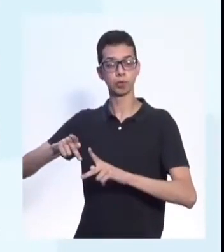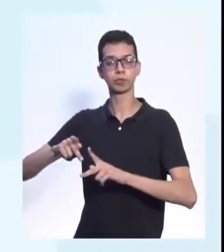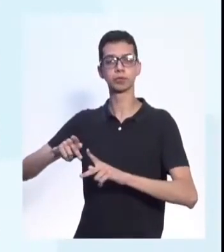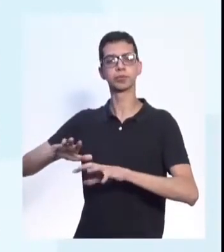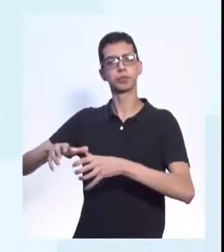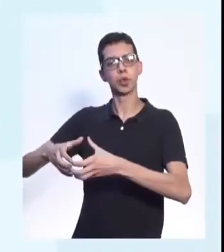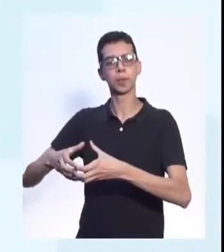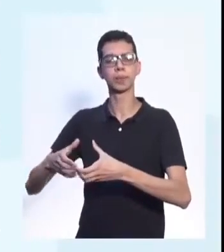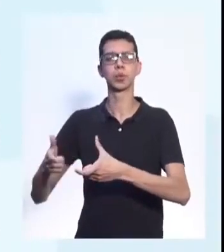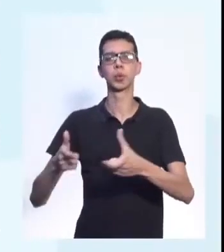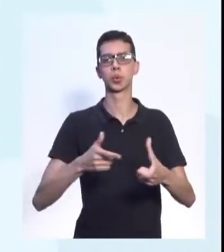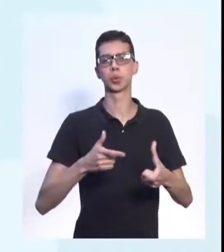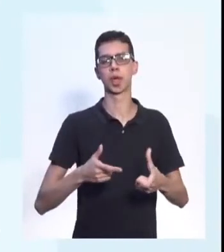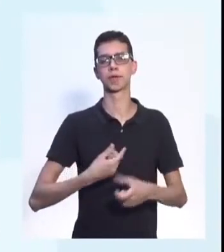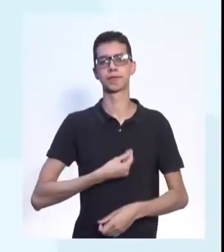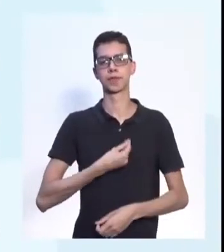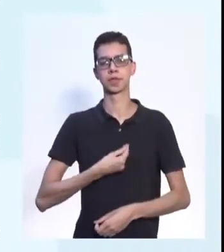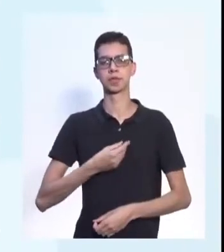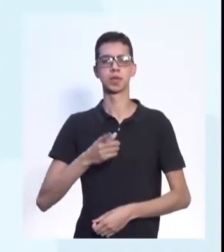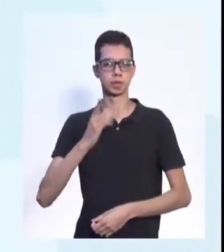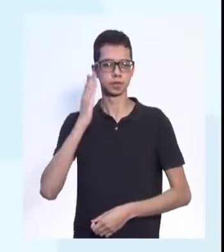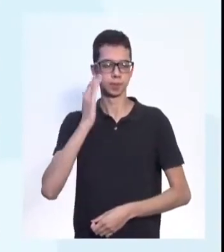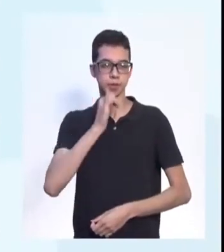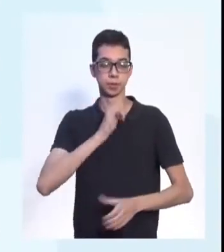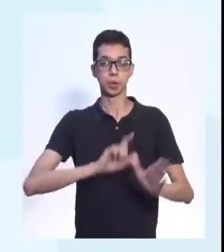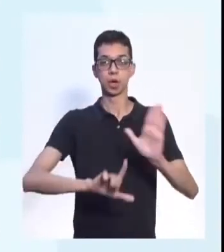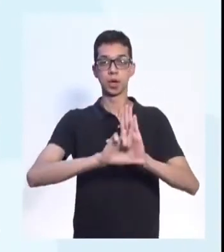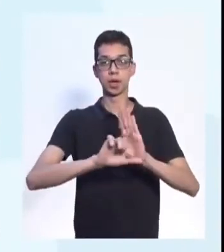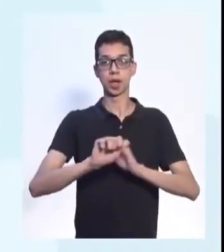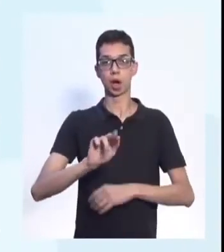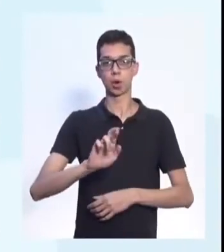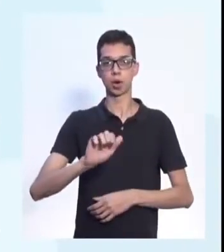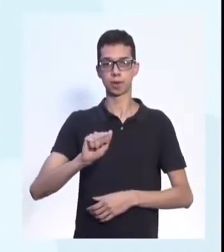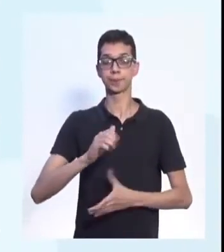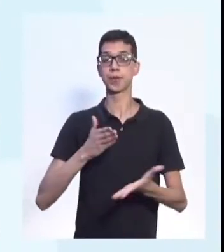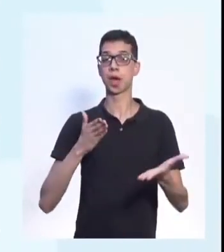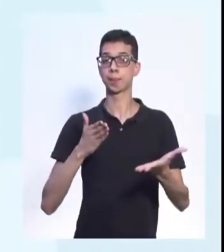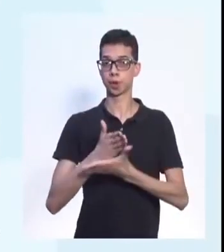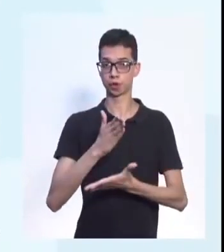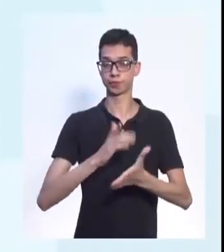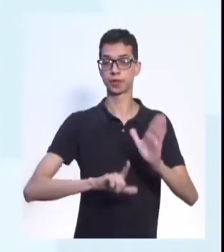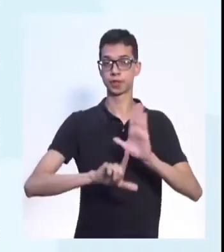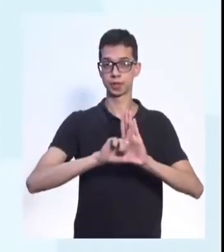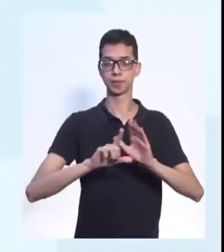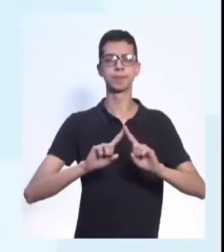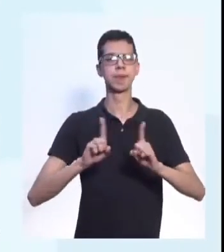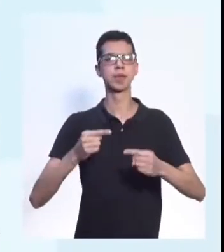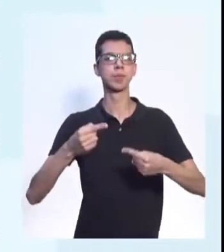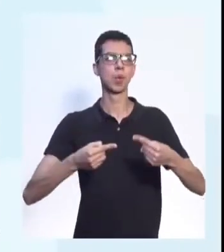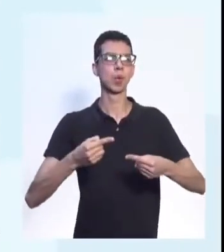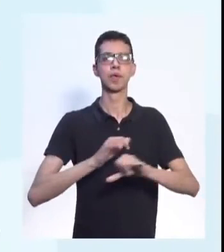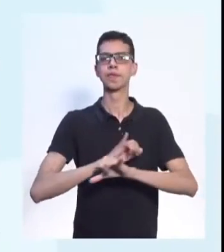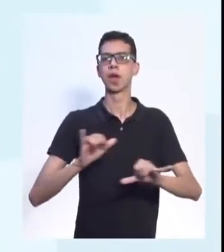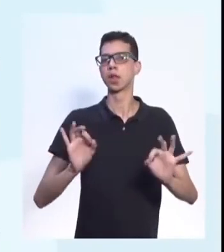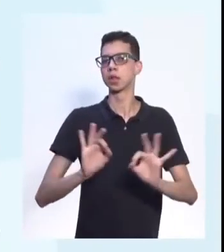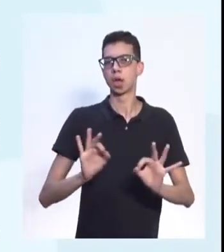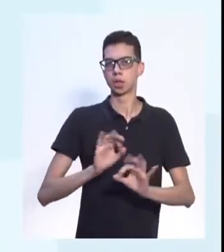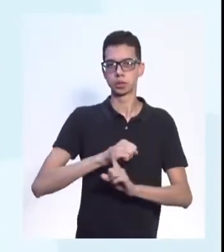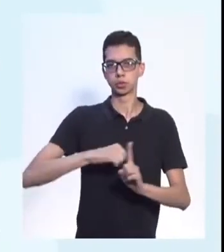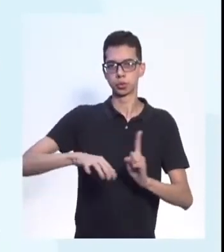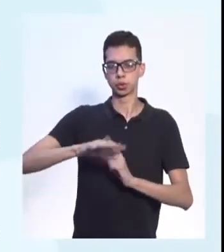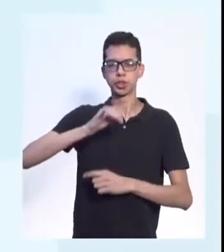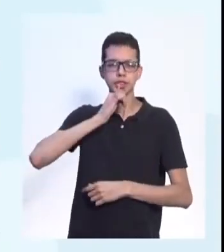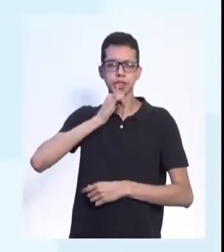guetos, que é o quê? Quando a Lei Áurea foi aprovada, não foi feita nenhuma política social para os negros. Foi feito assim,